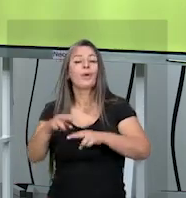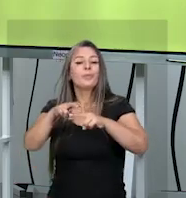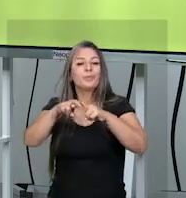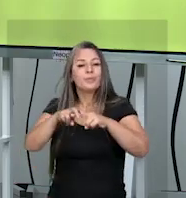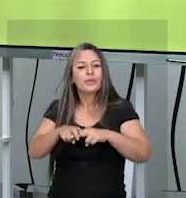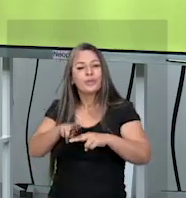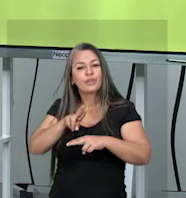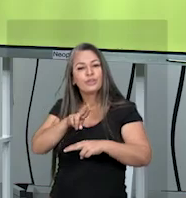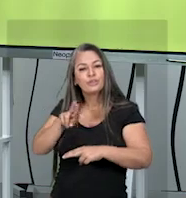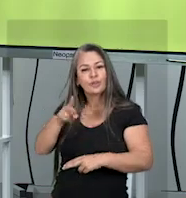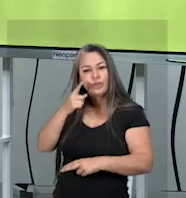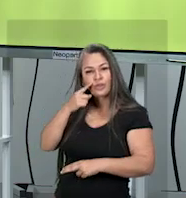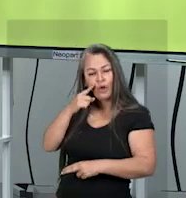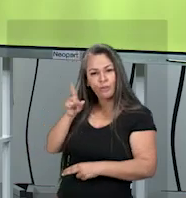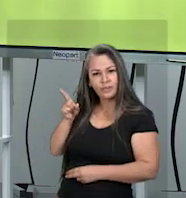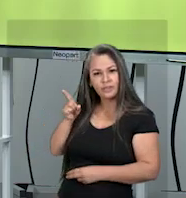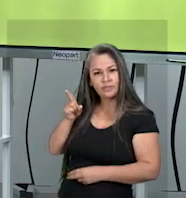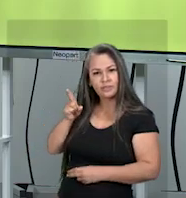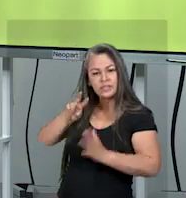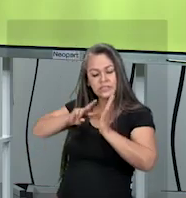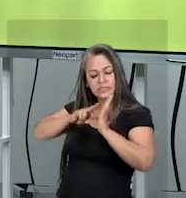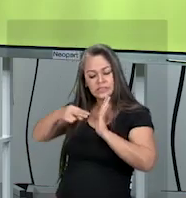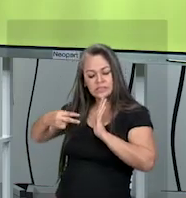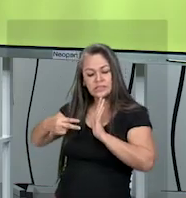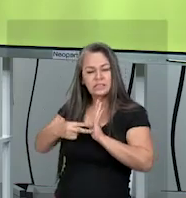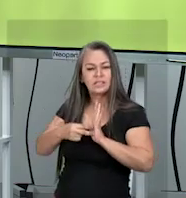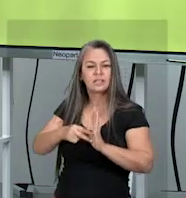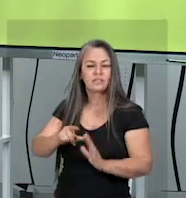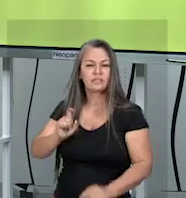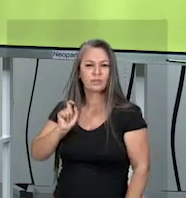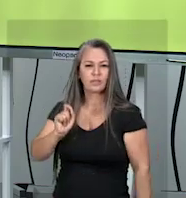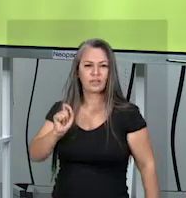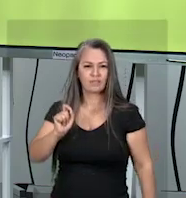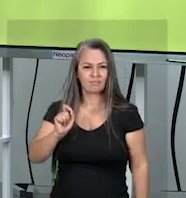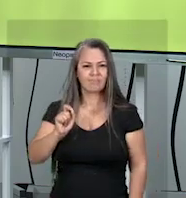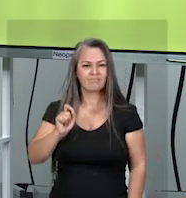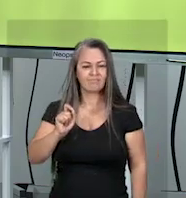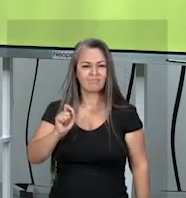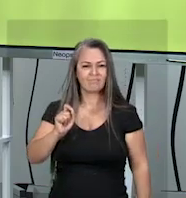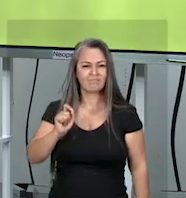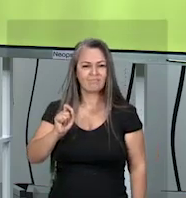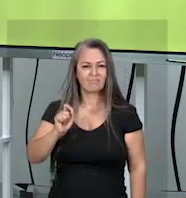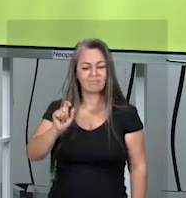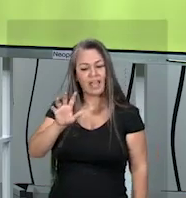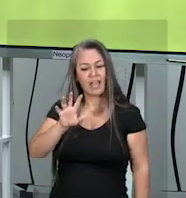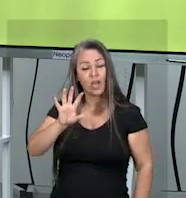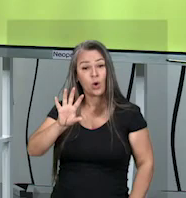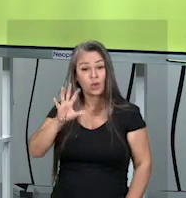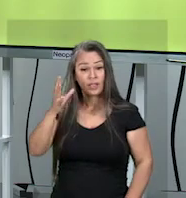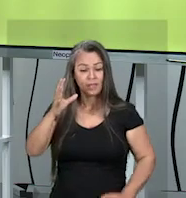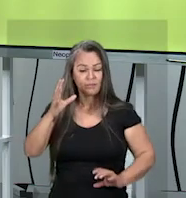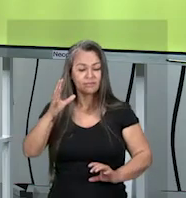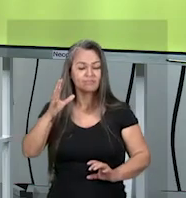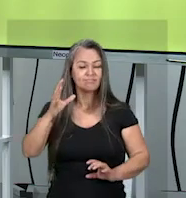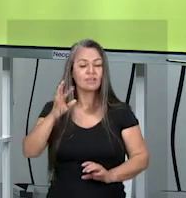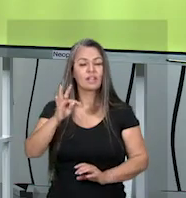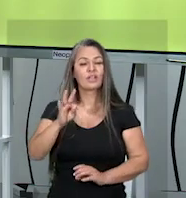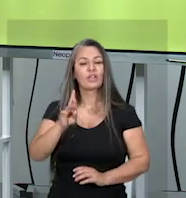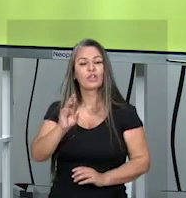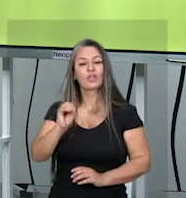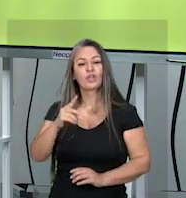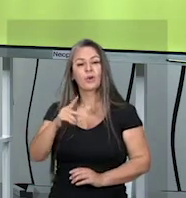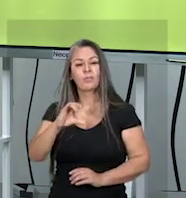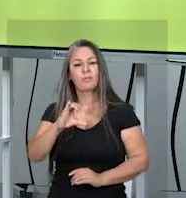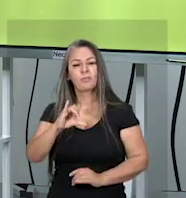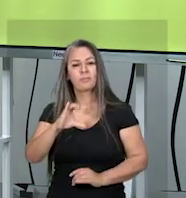zona intertropical, né, o próprio nome já fala, né, ou seja, uma região de clima tropical, clima mais